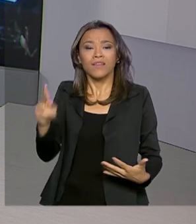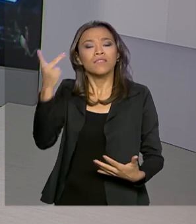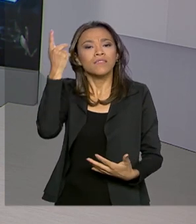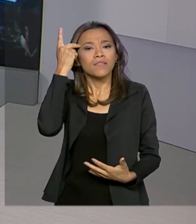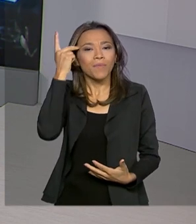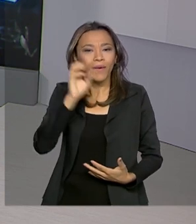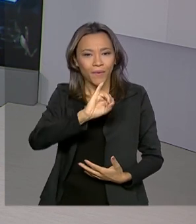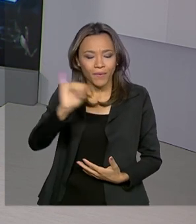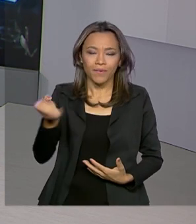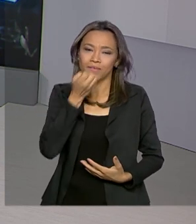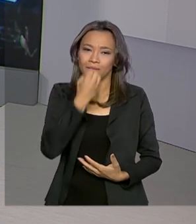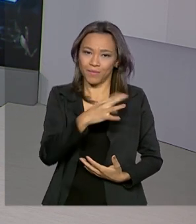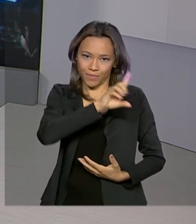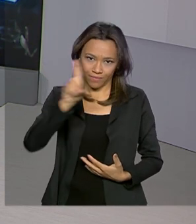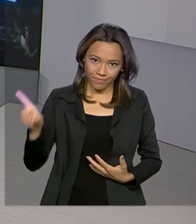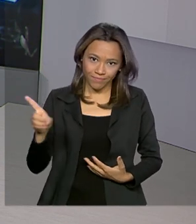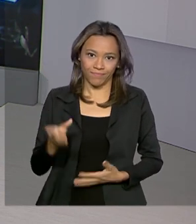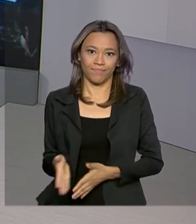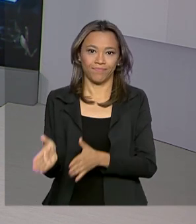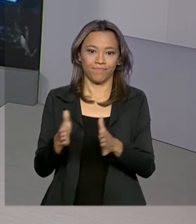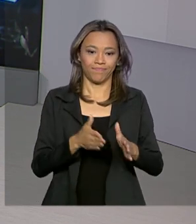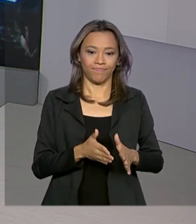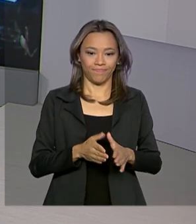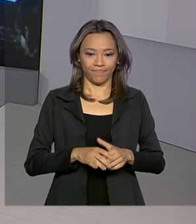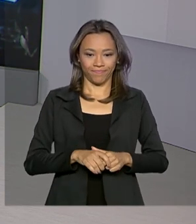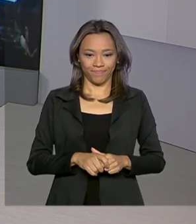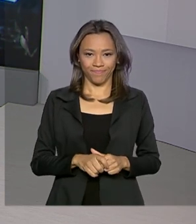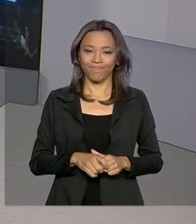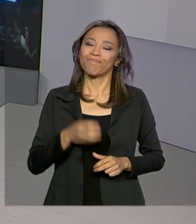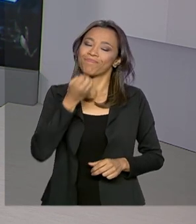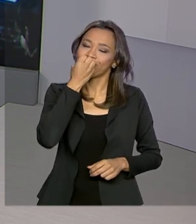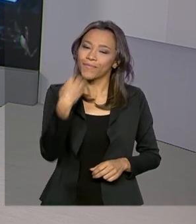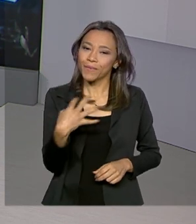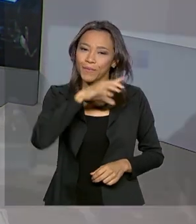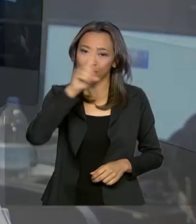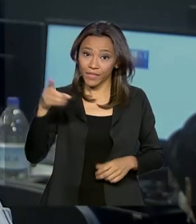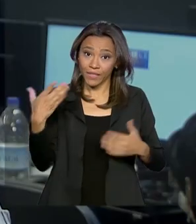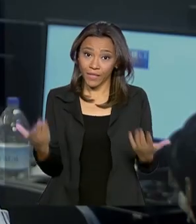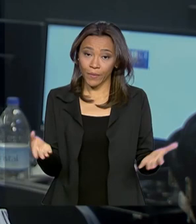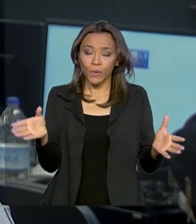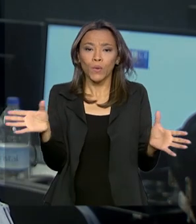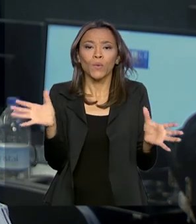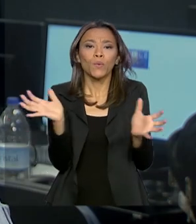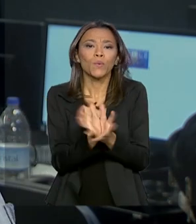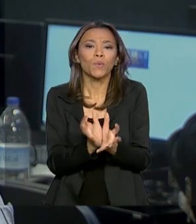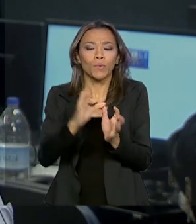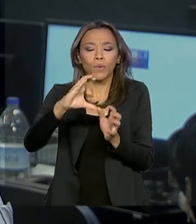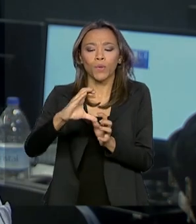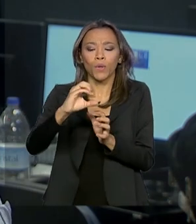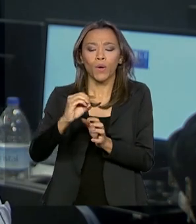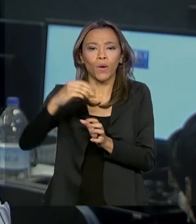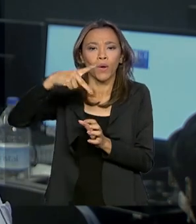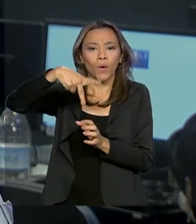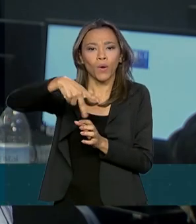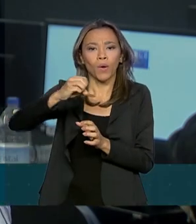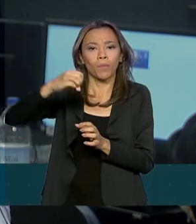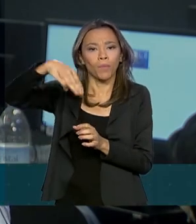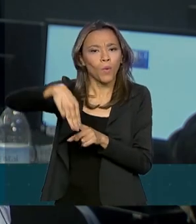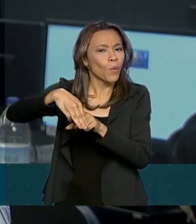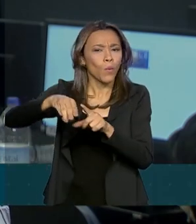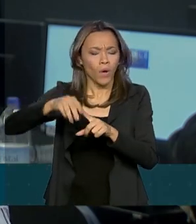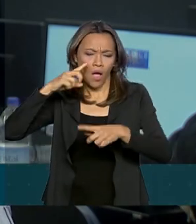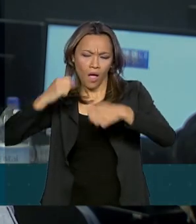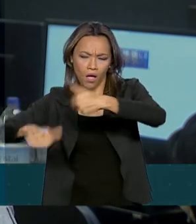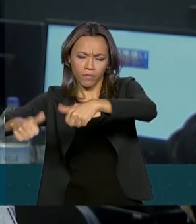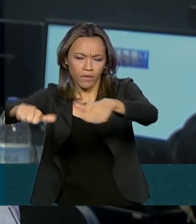Paulo. Oi Dimas, bom dia. Bom dia Renata. O Copom analisa o ambiente econômico atual e os